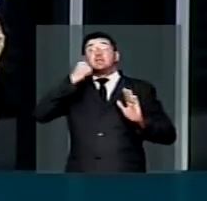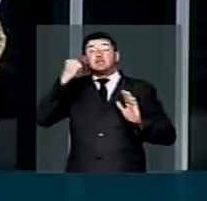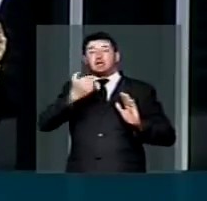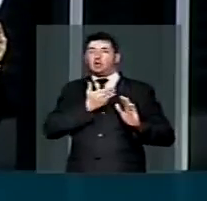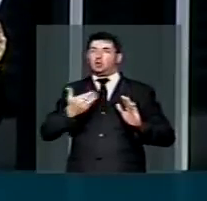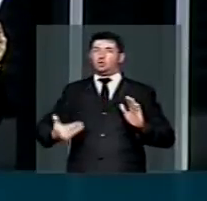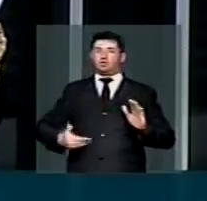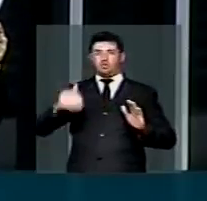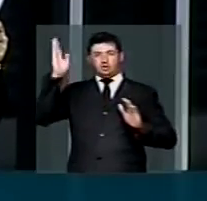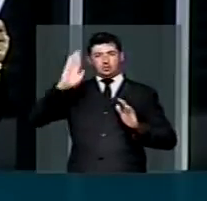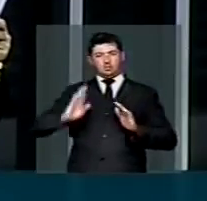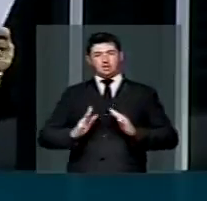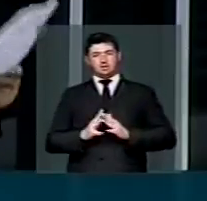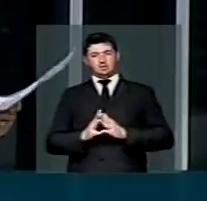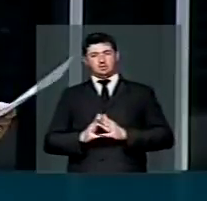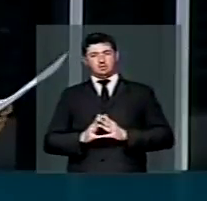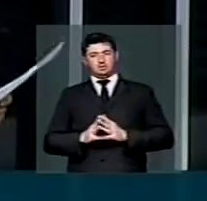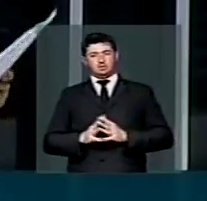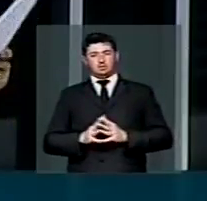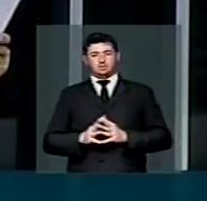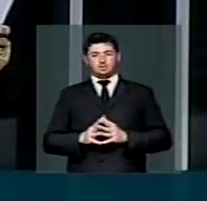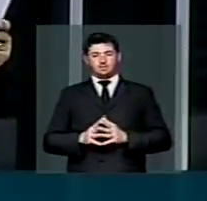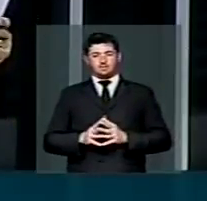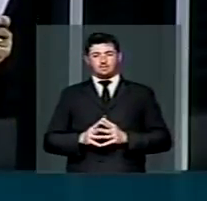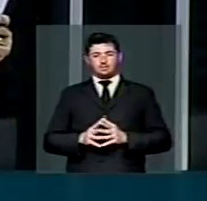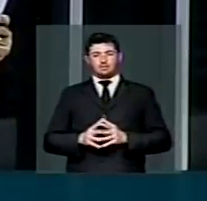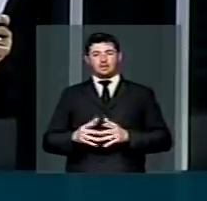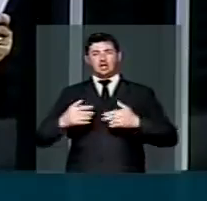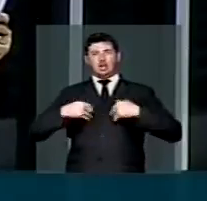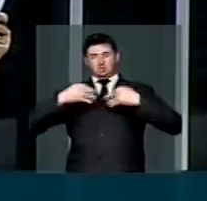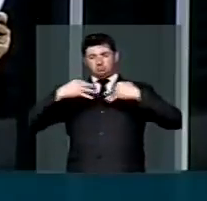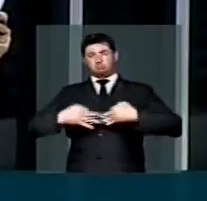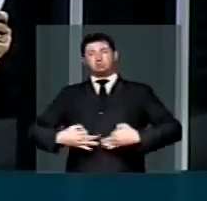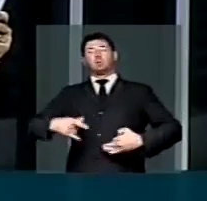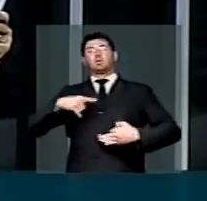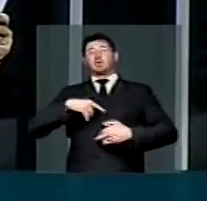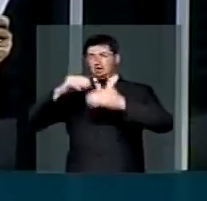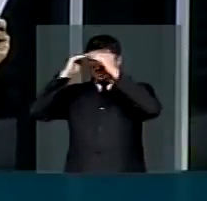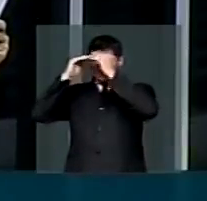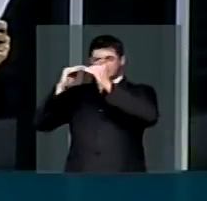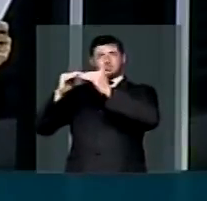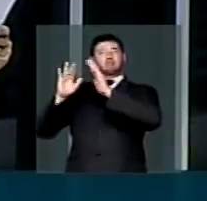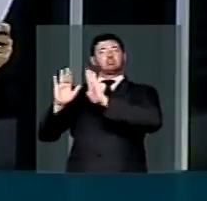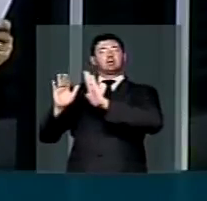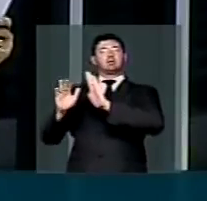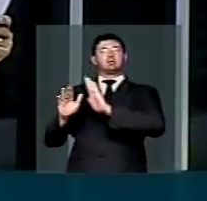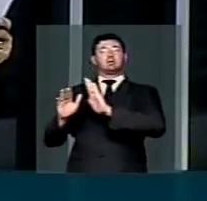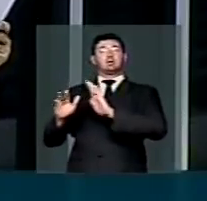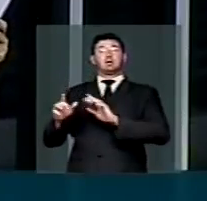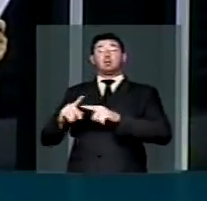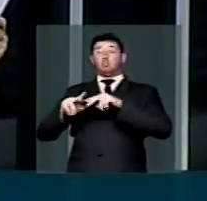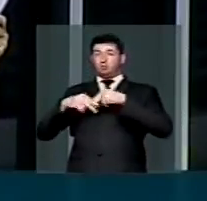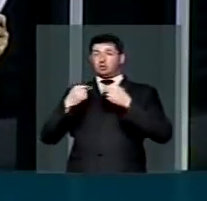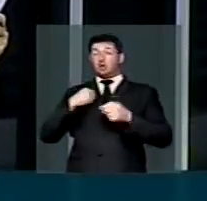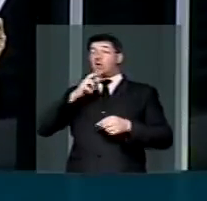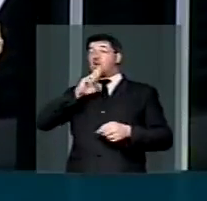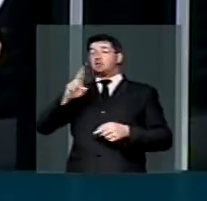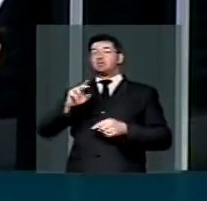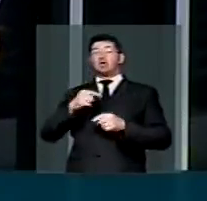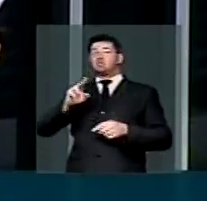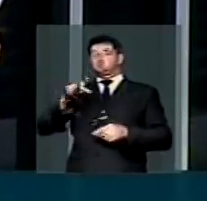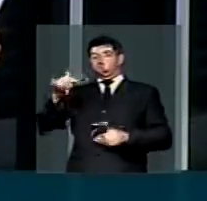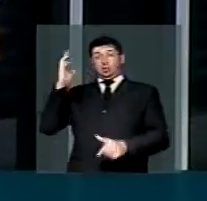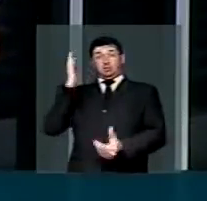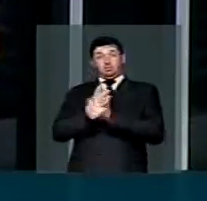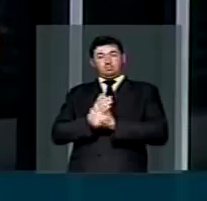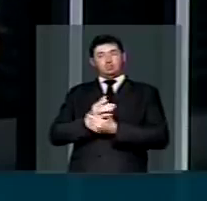da República Federativa do Brasil. Tenho dignidade e respeito, porquanto nunca respondi por nenhum